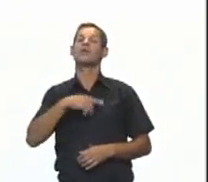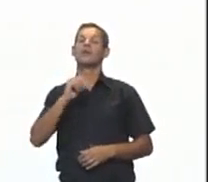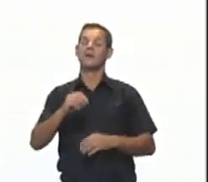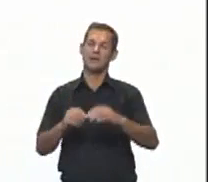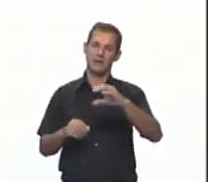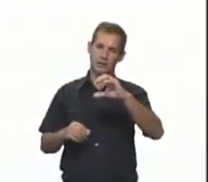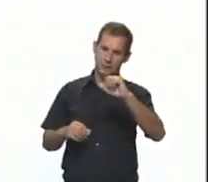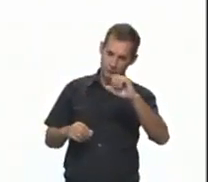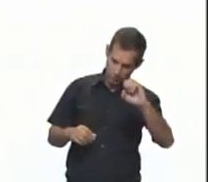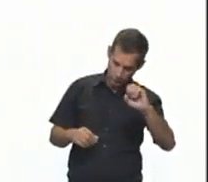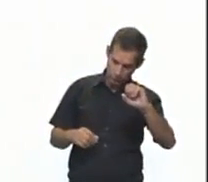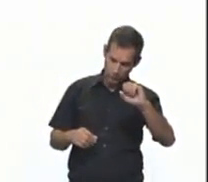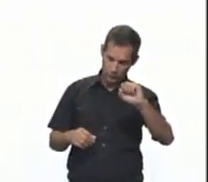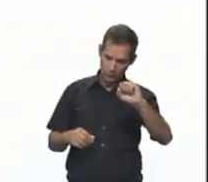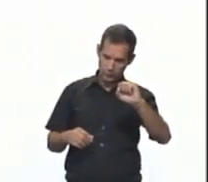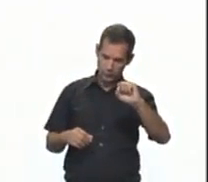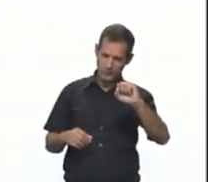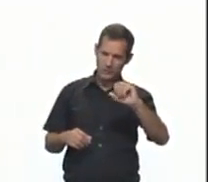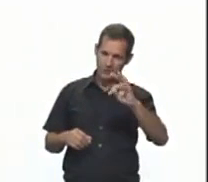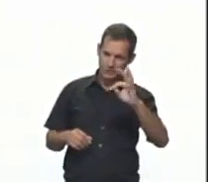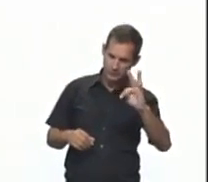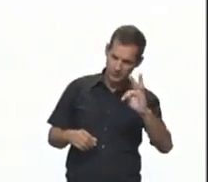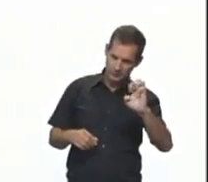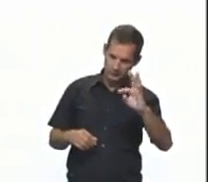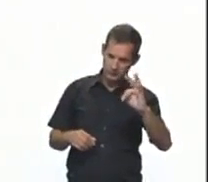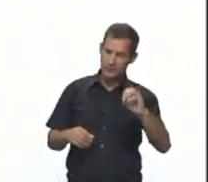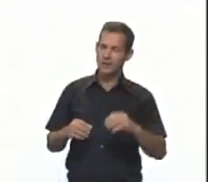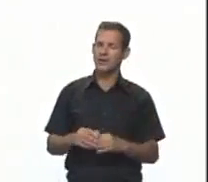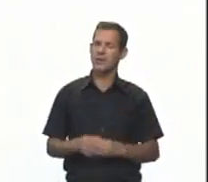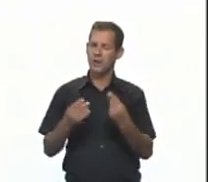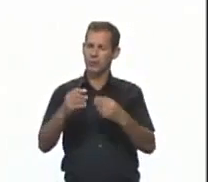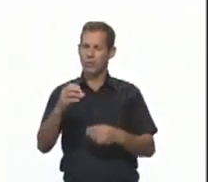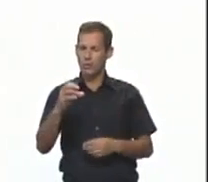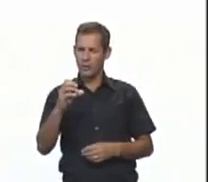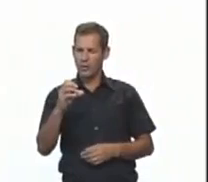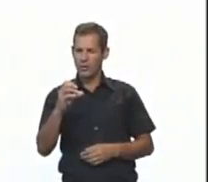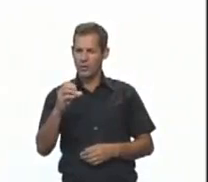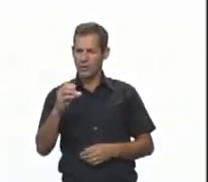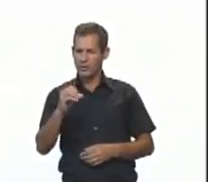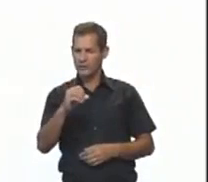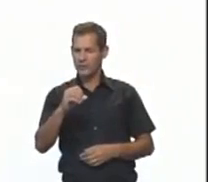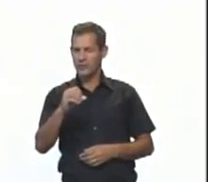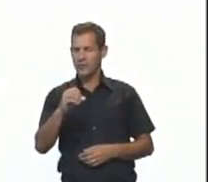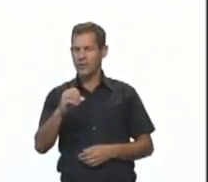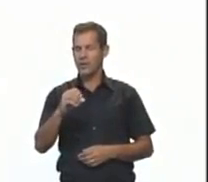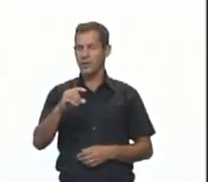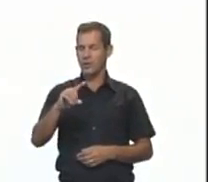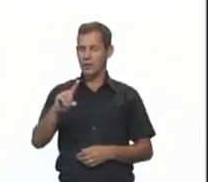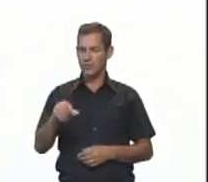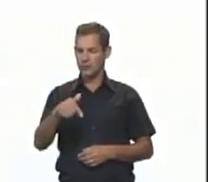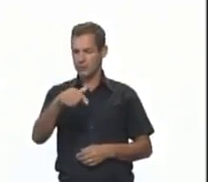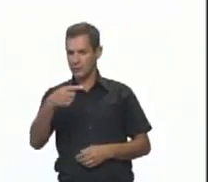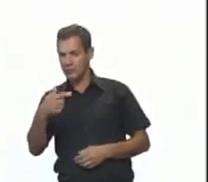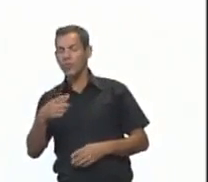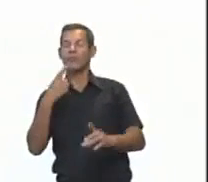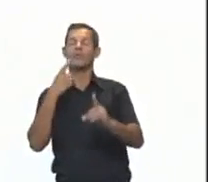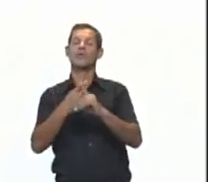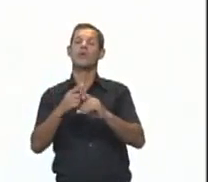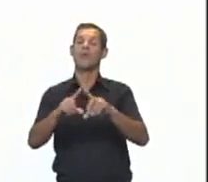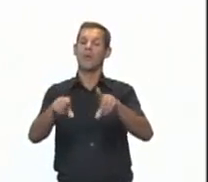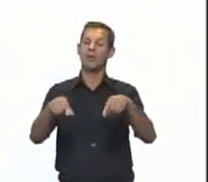que o cosseno de θ é igual a menos 0,92. Como que você encontra esse ângulo